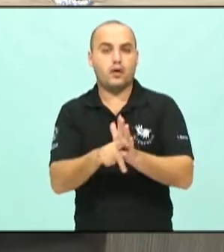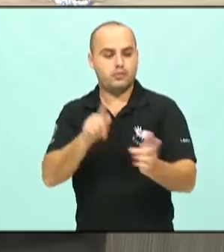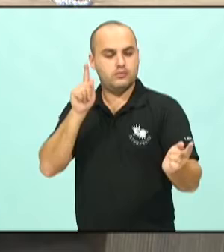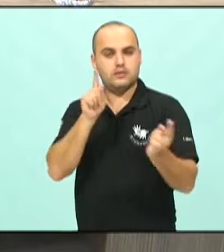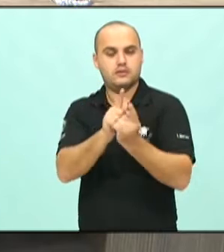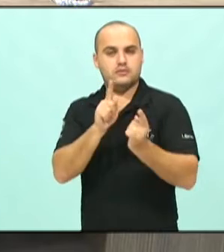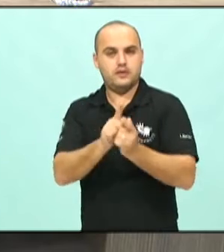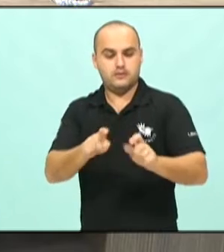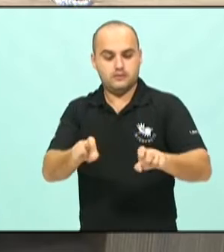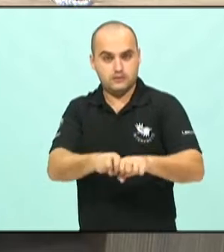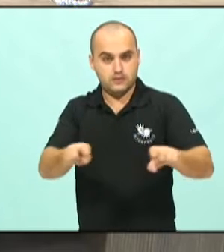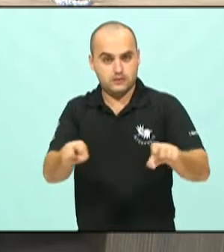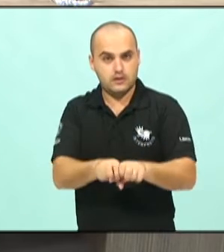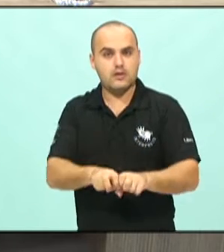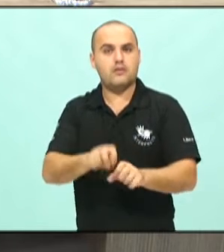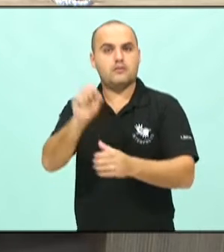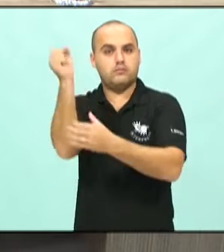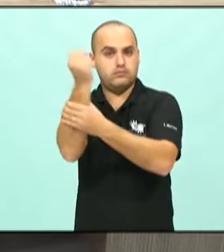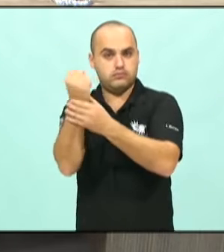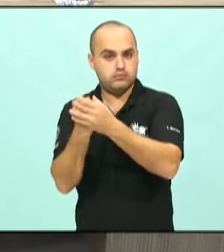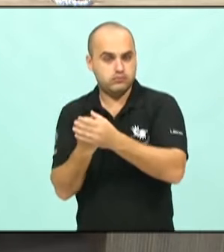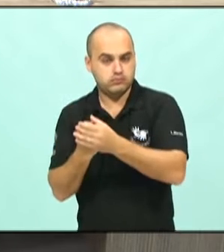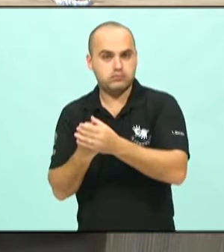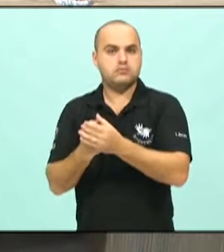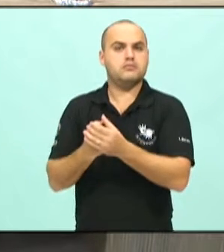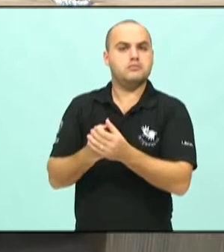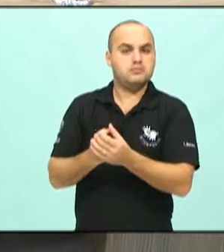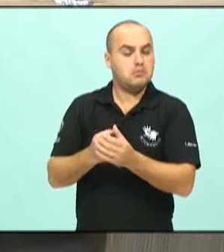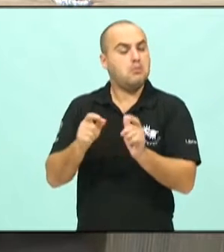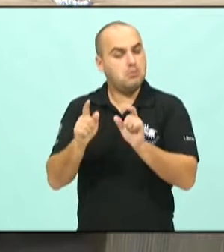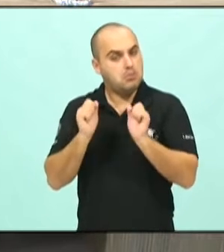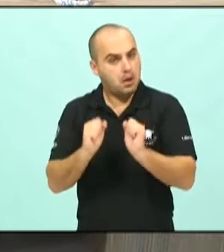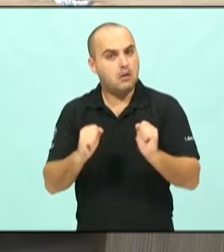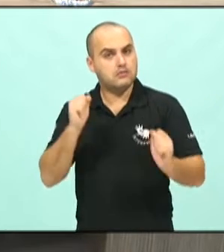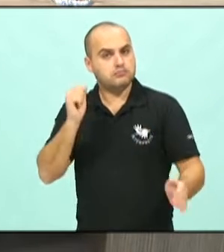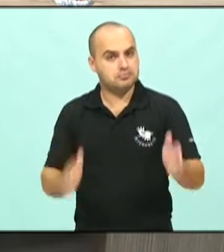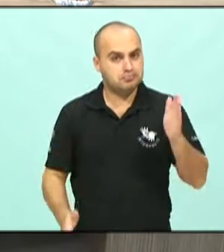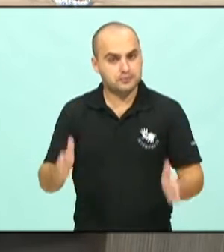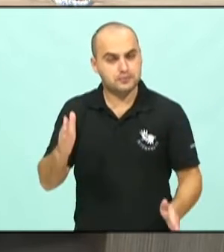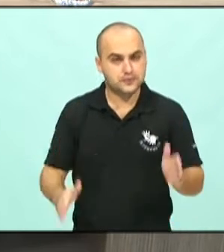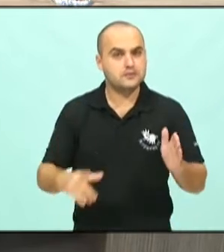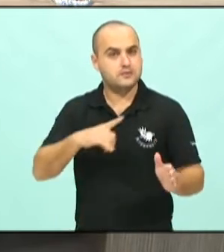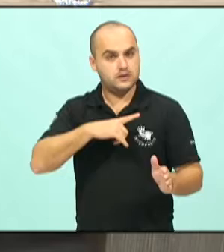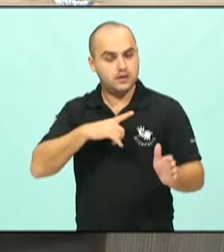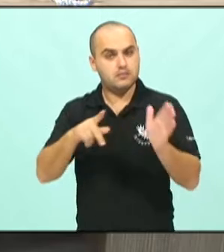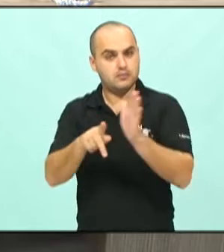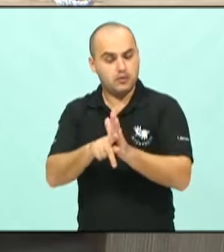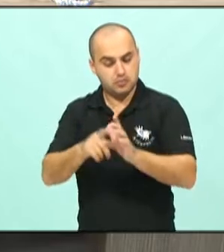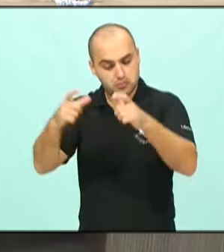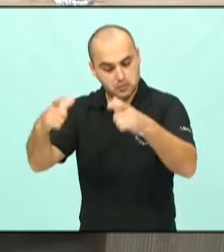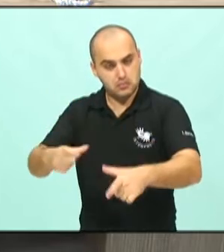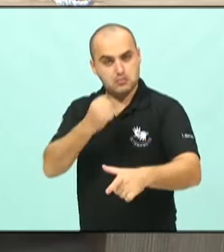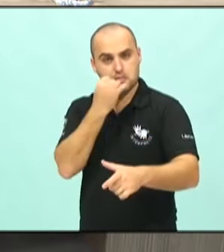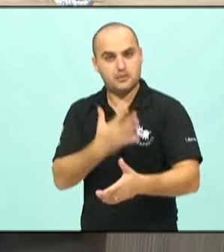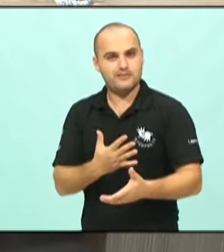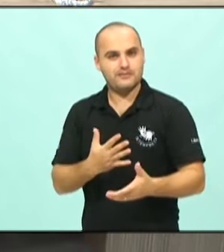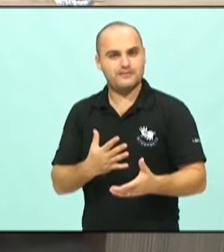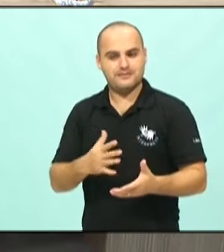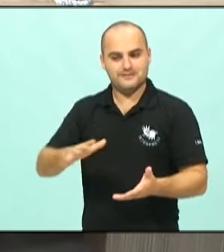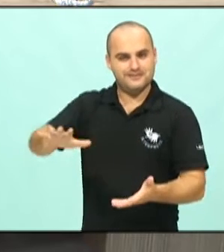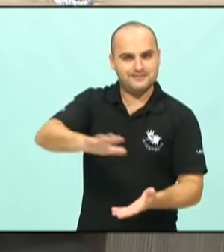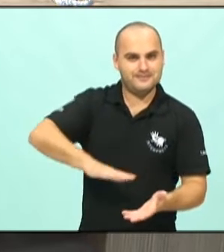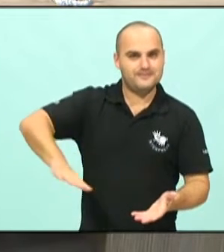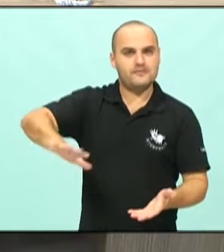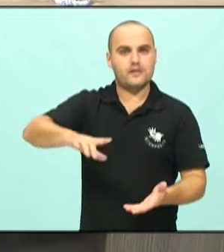atendimento, futebol de salão, basquete, uma unidadezinha de atletismo, porque lá nós temos uma praça bacana que dá para trabalhar, e isso é o ano todo. Então nós